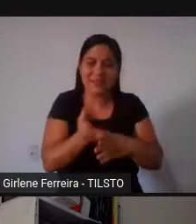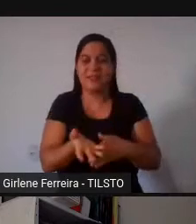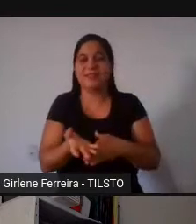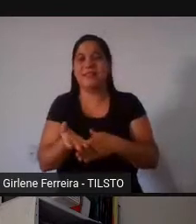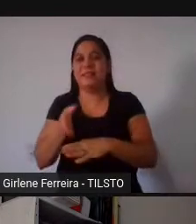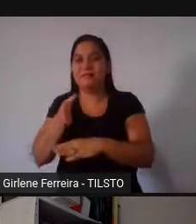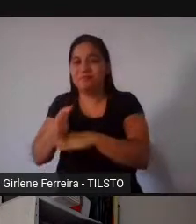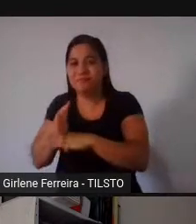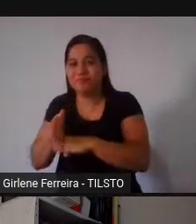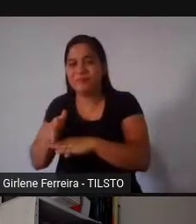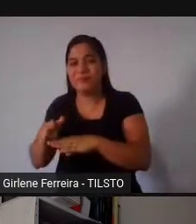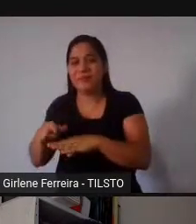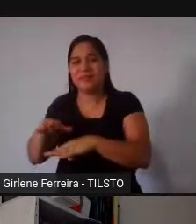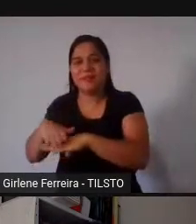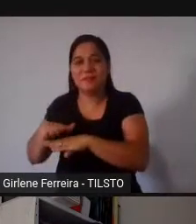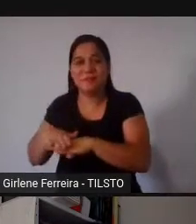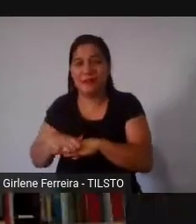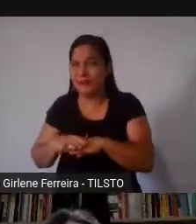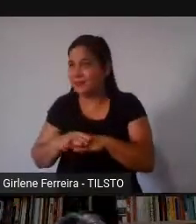mesmo tempo.